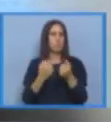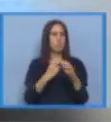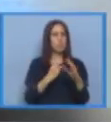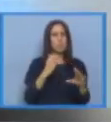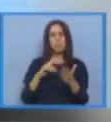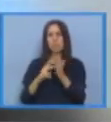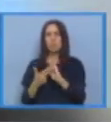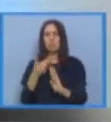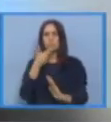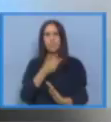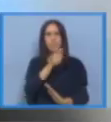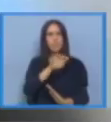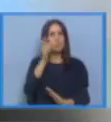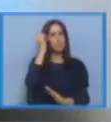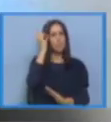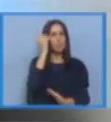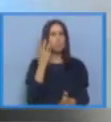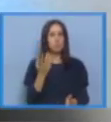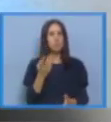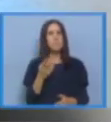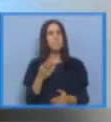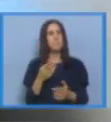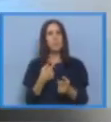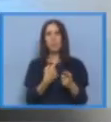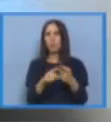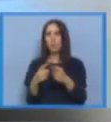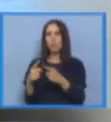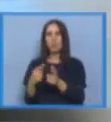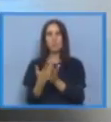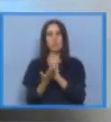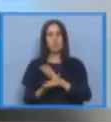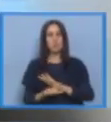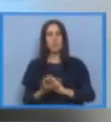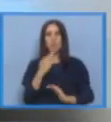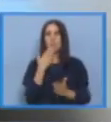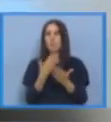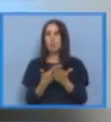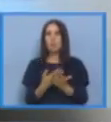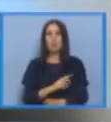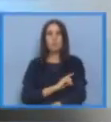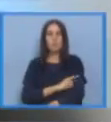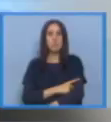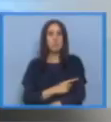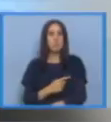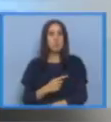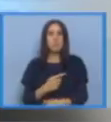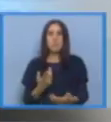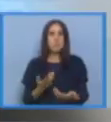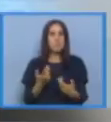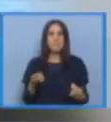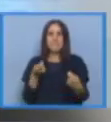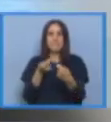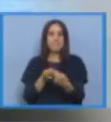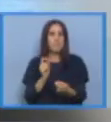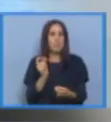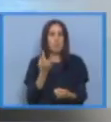técnicos, peritos, bombeiros, as mais variadas valências, que permitam ter uma força que responda de